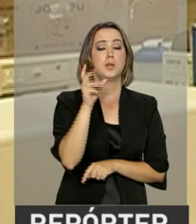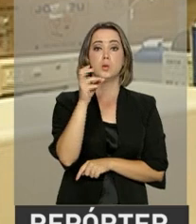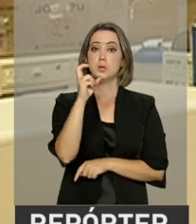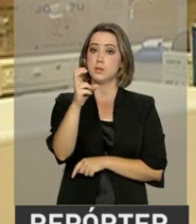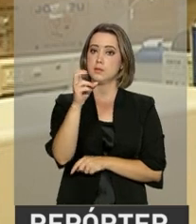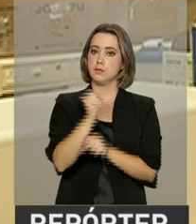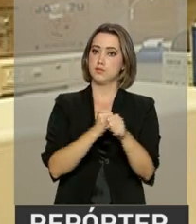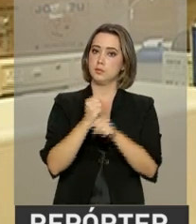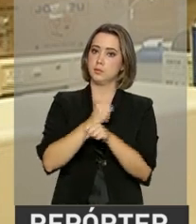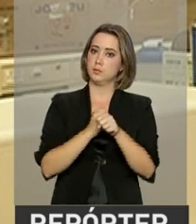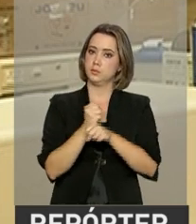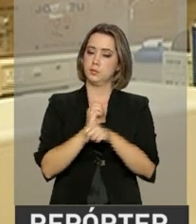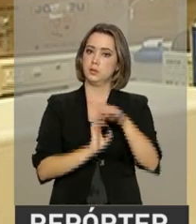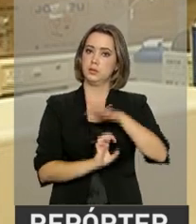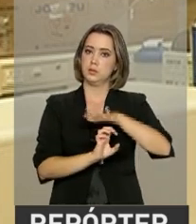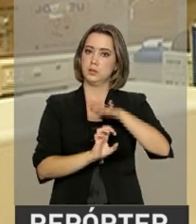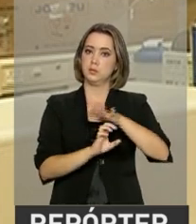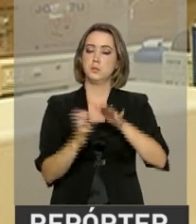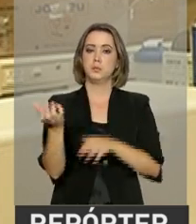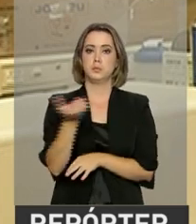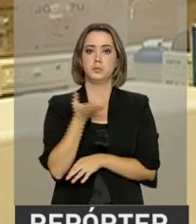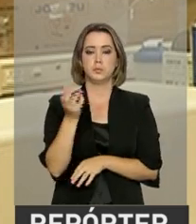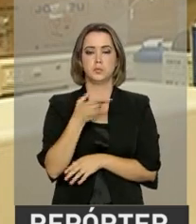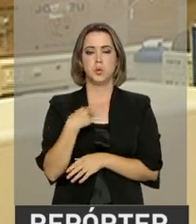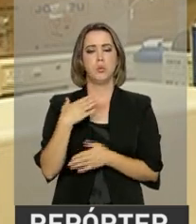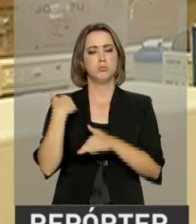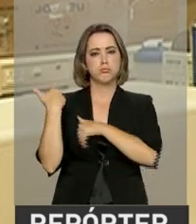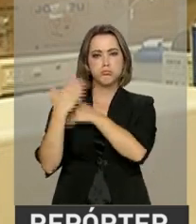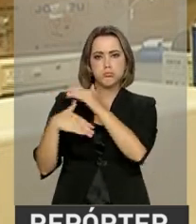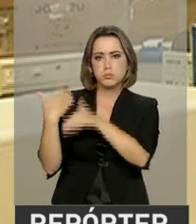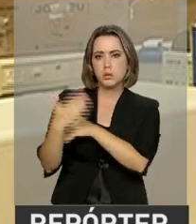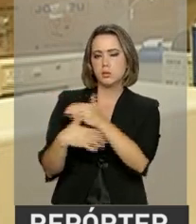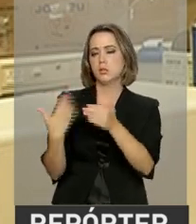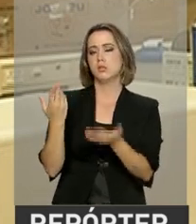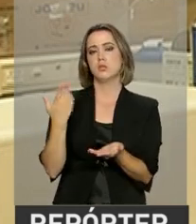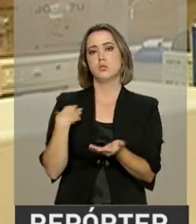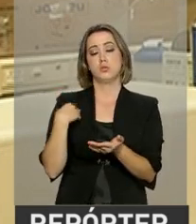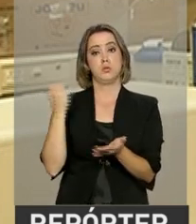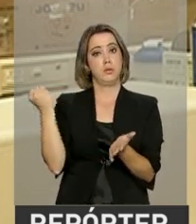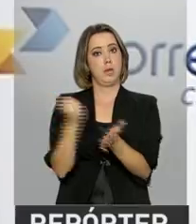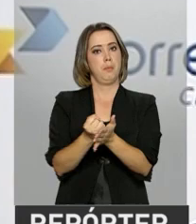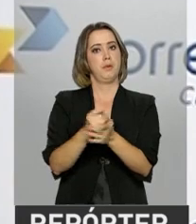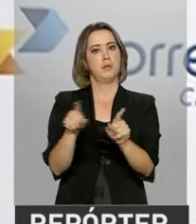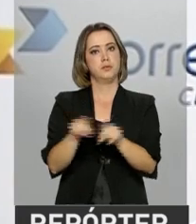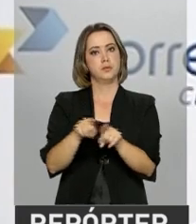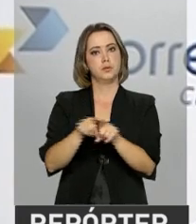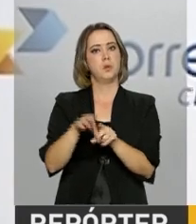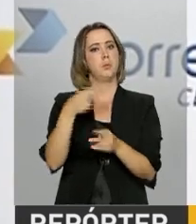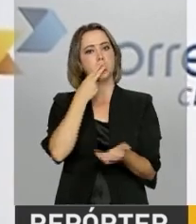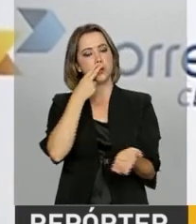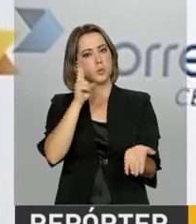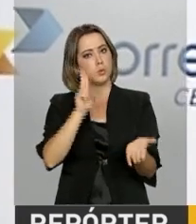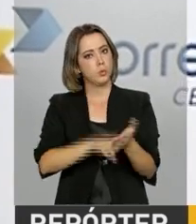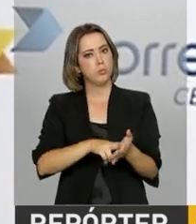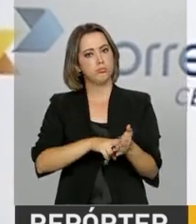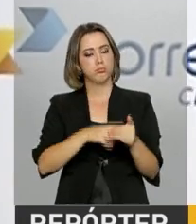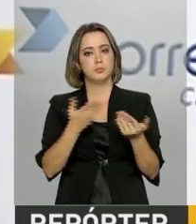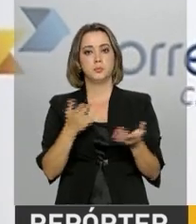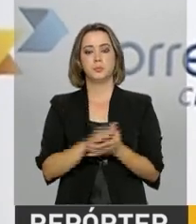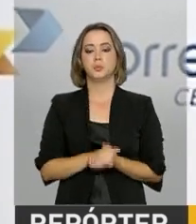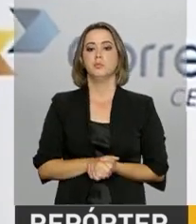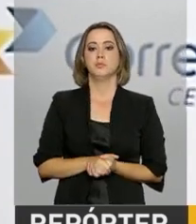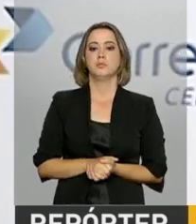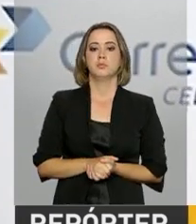meta a empresa aposta na tradição da marca e na presença dos Correios em todo o Brasil todas as empresas de serviços postais do